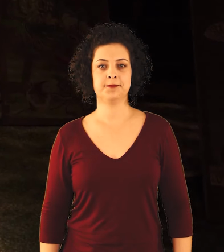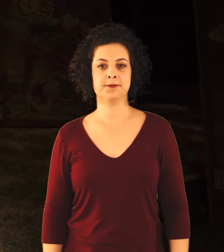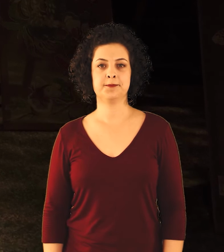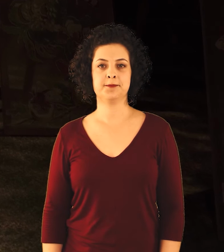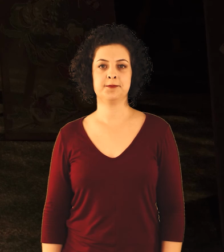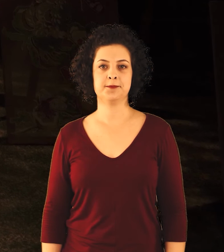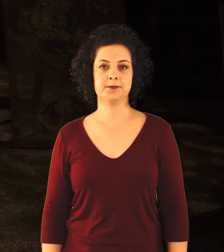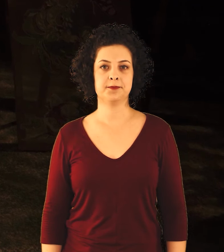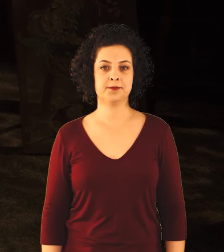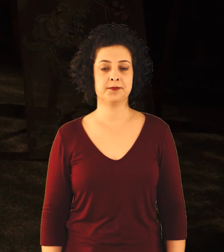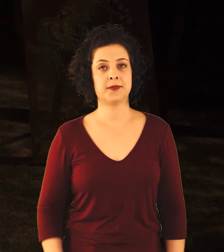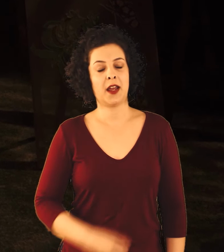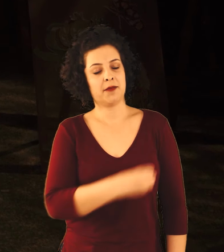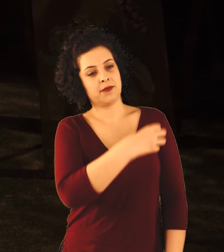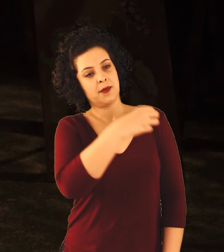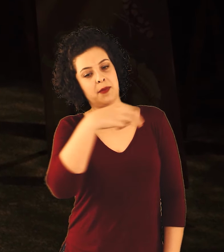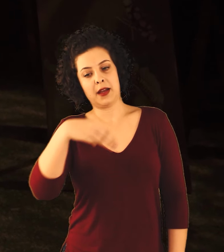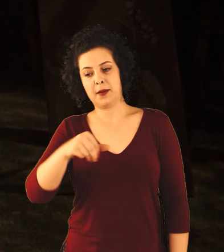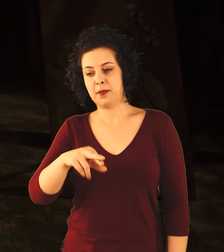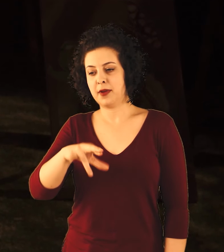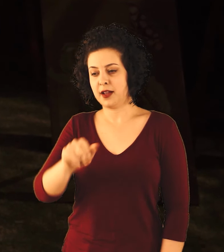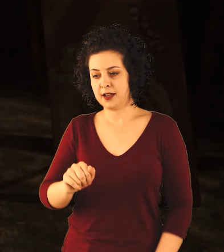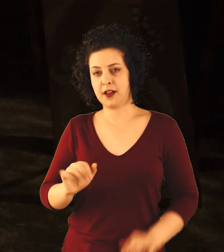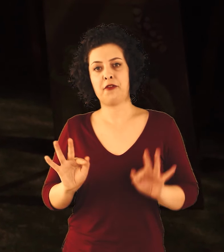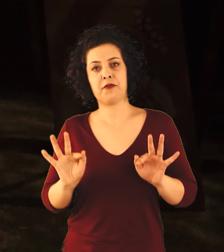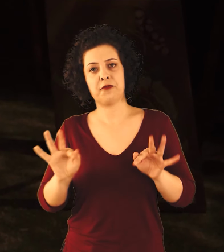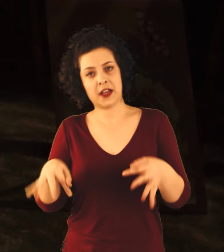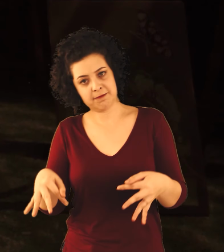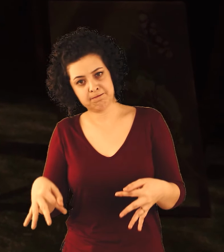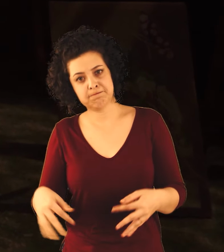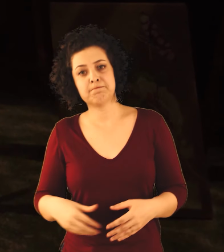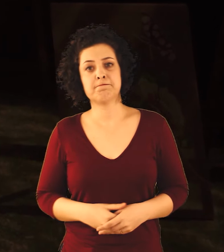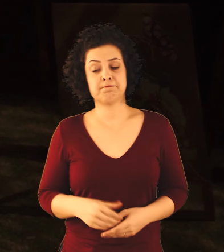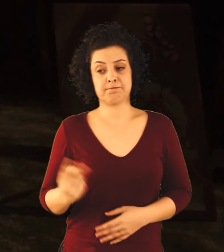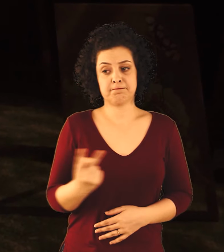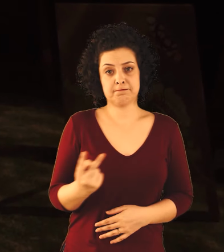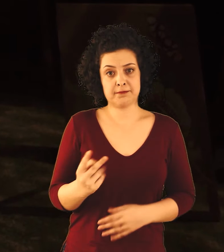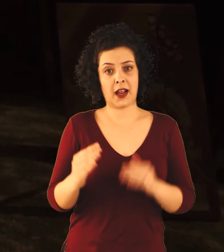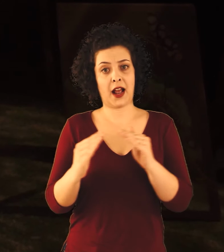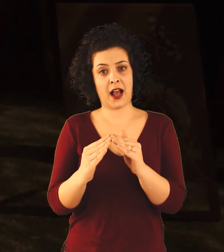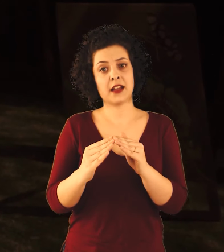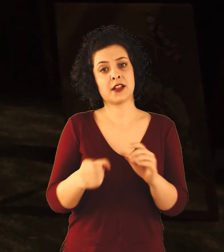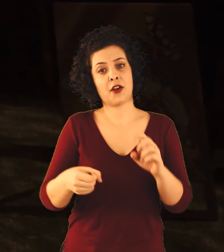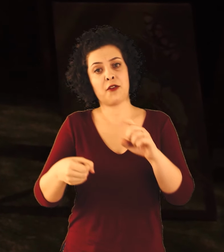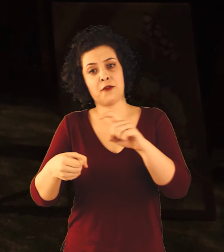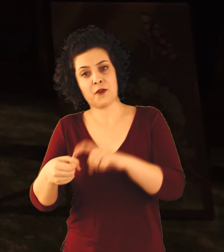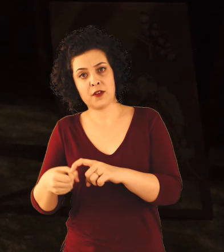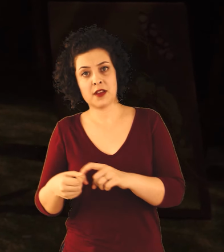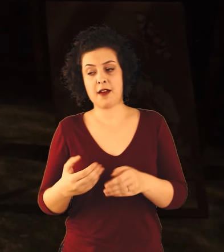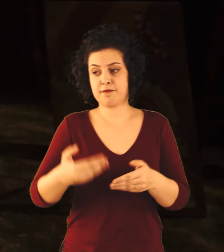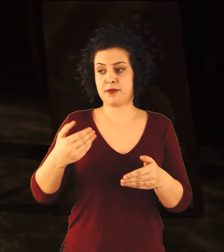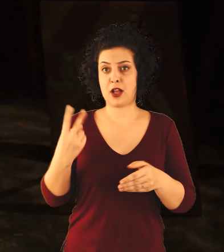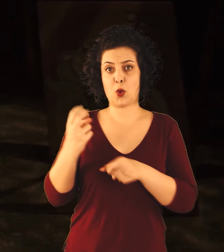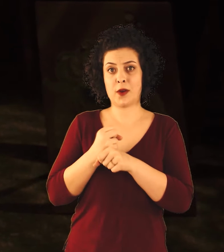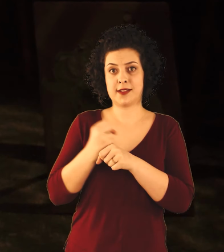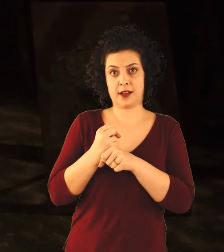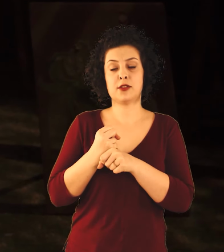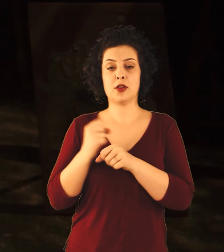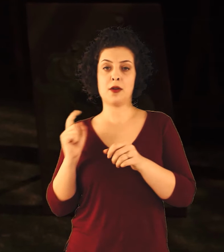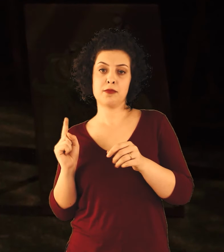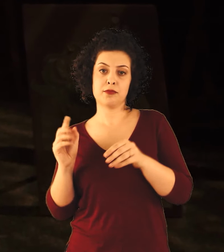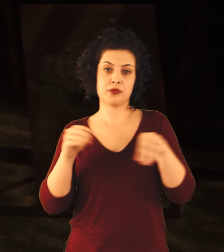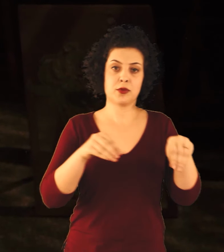A narradora de roxo volta. A viagem de Maria chega ao fim. Ela e Doroteia vão voltar para casa, de onde partiram há dois anos.